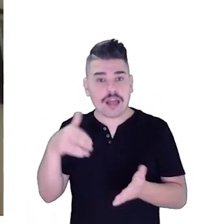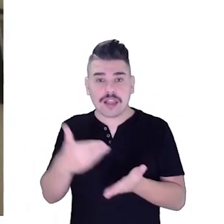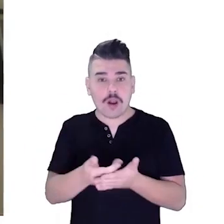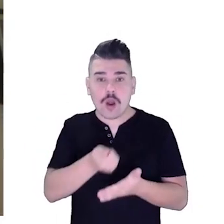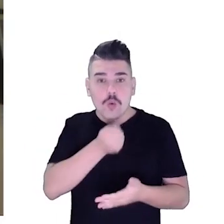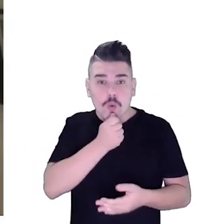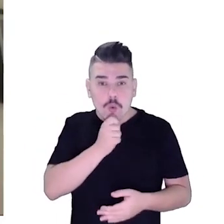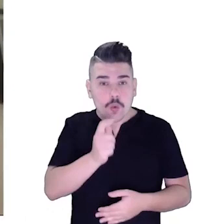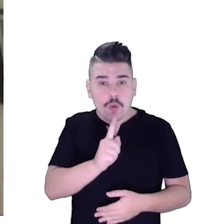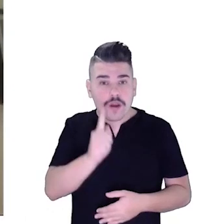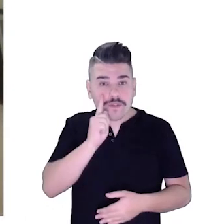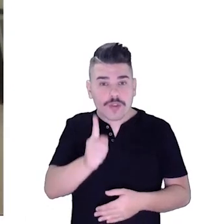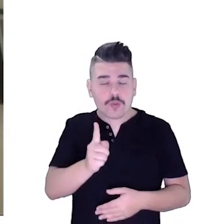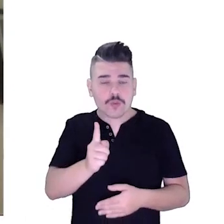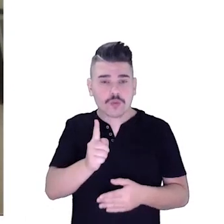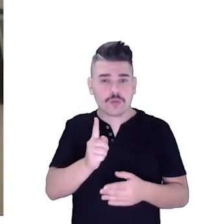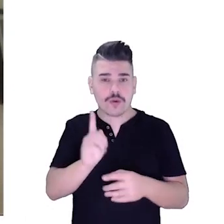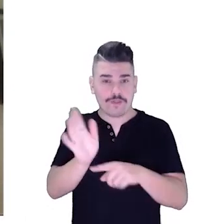o filme,